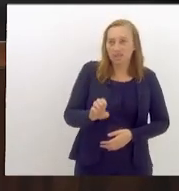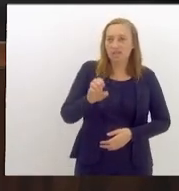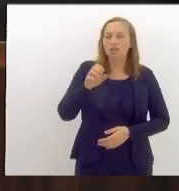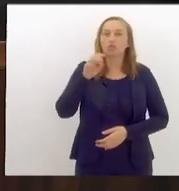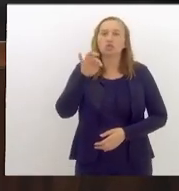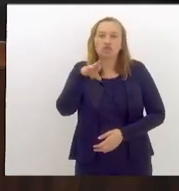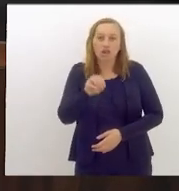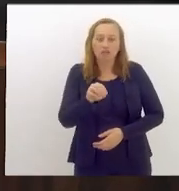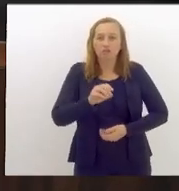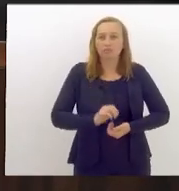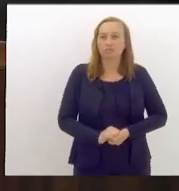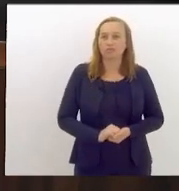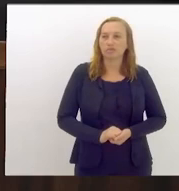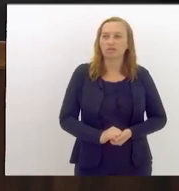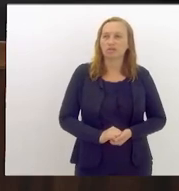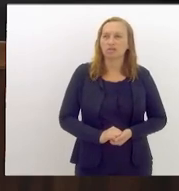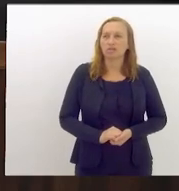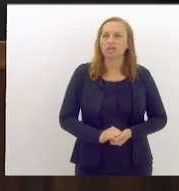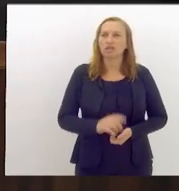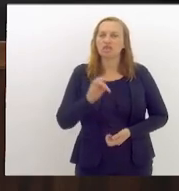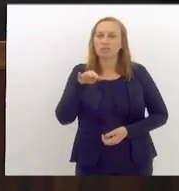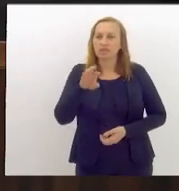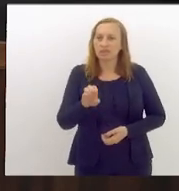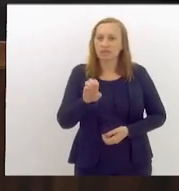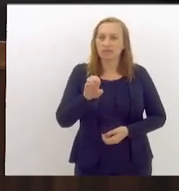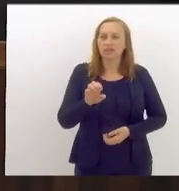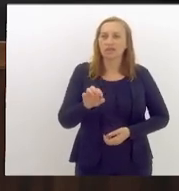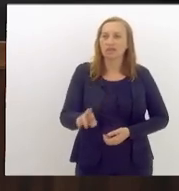Gustavo Schmidt